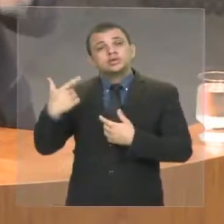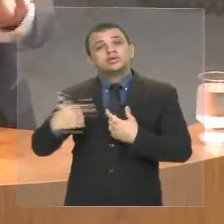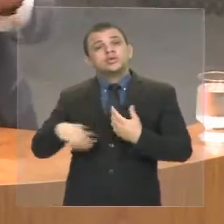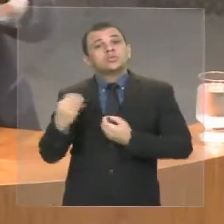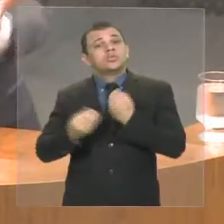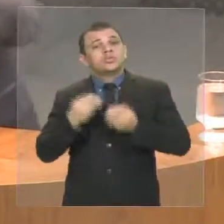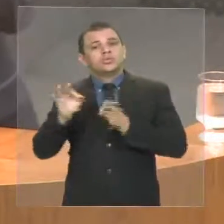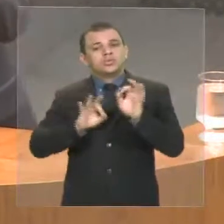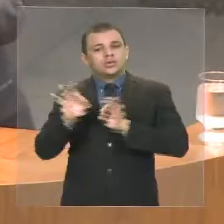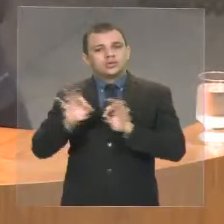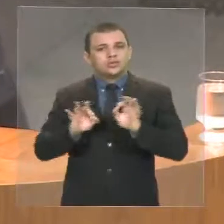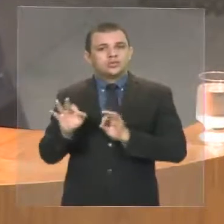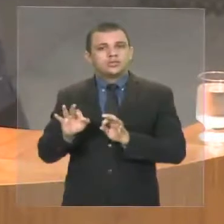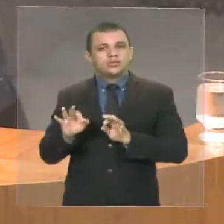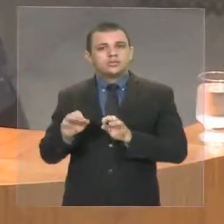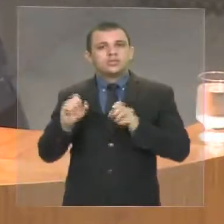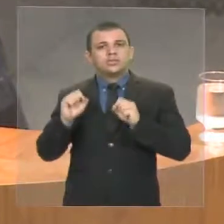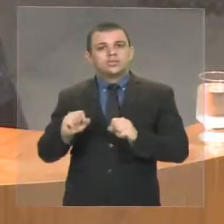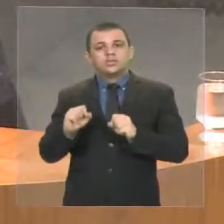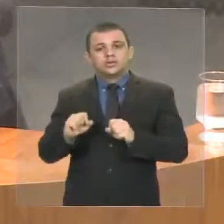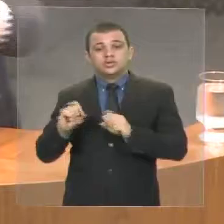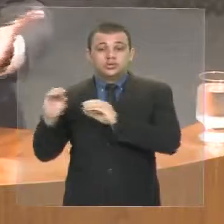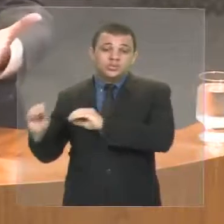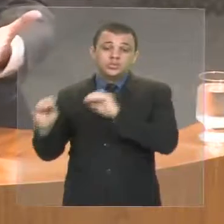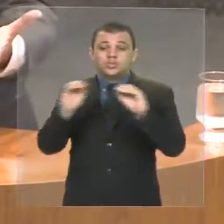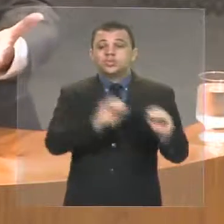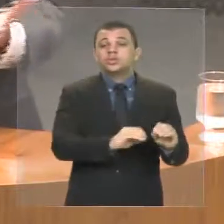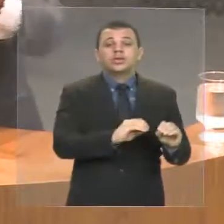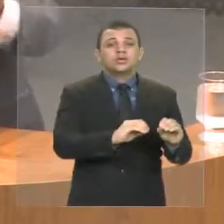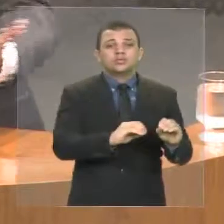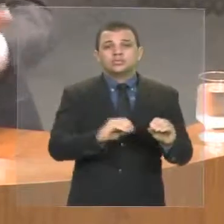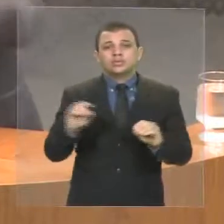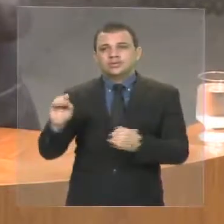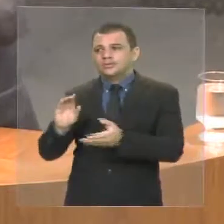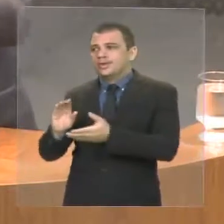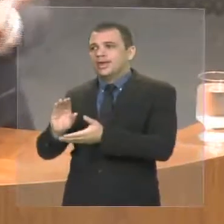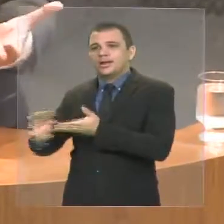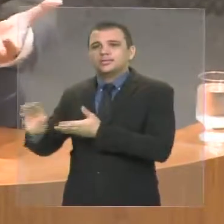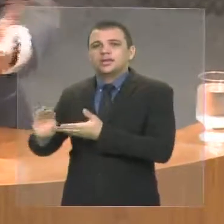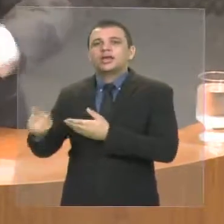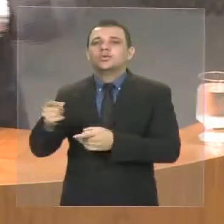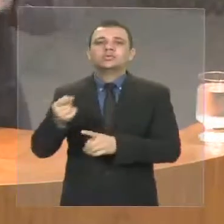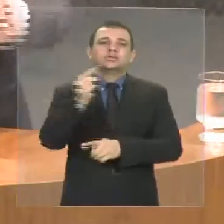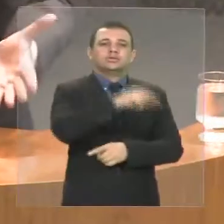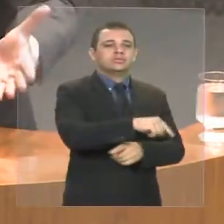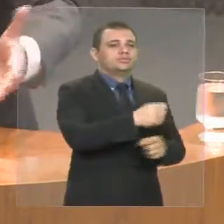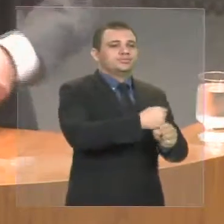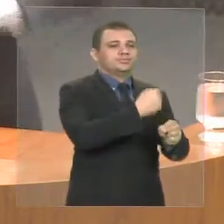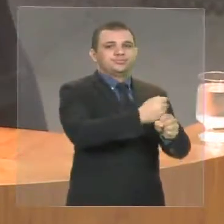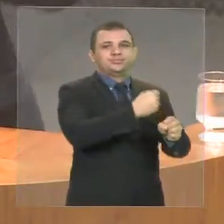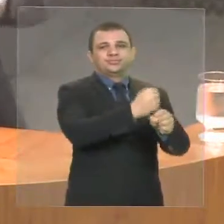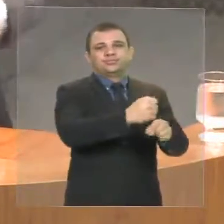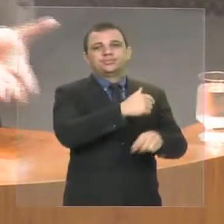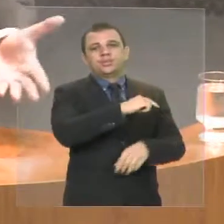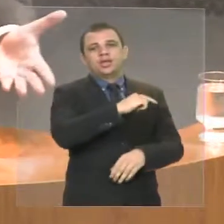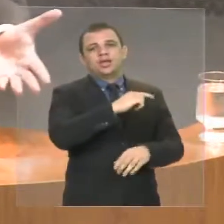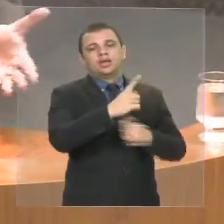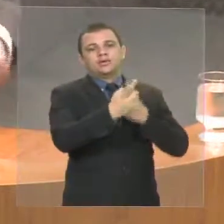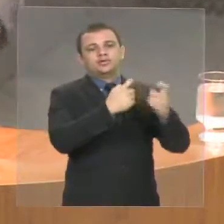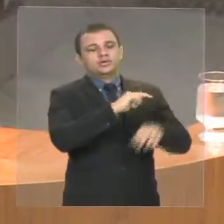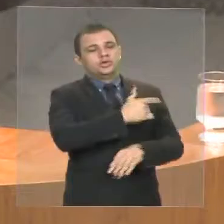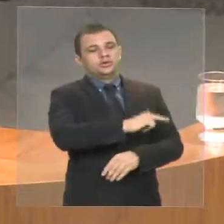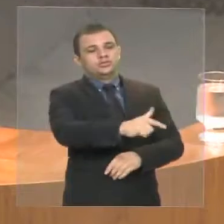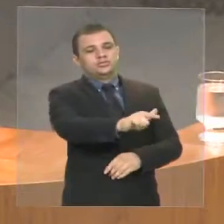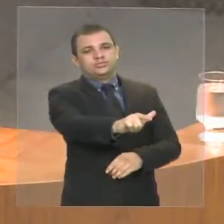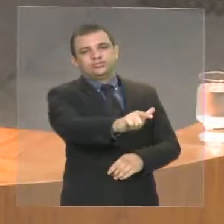para fazer o prolongamento da litorânea. Esse empréstimo da Caixa Econômica é para ajudar no prolongamento da litorânea. É importante? É importantíssimo.